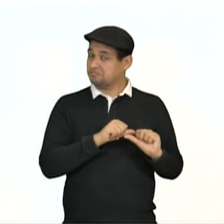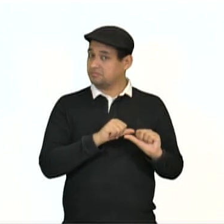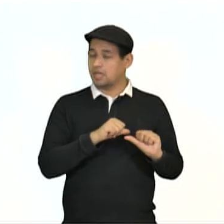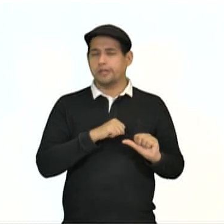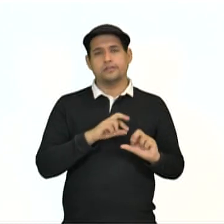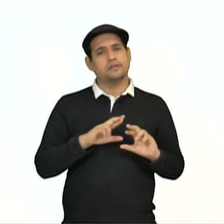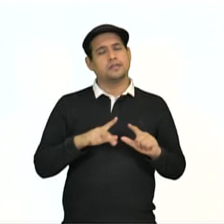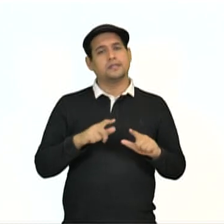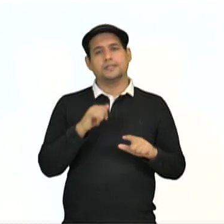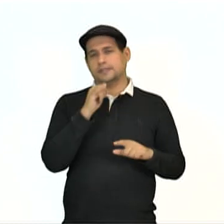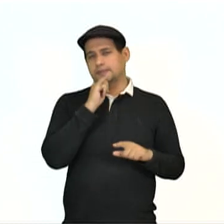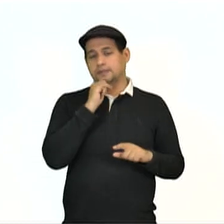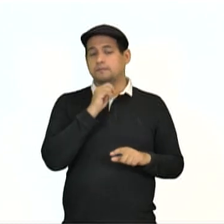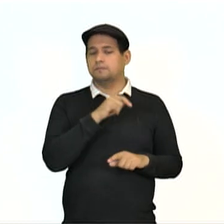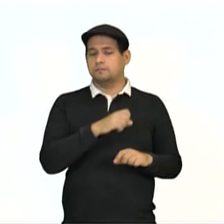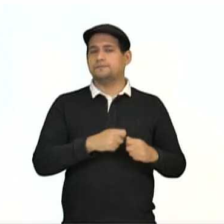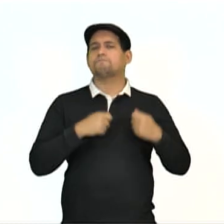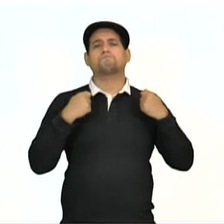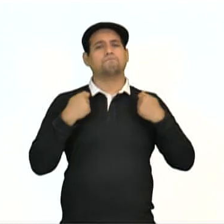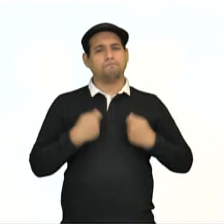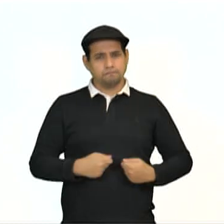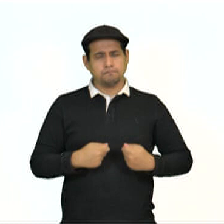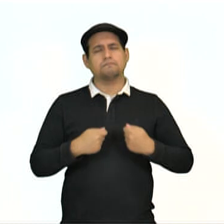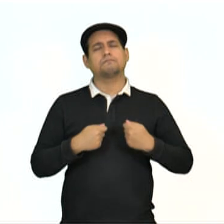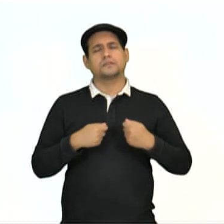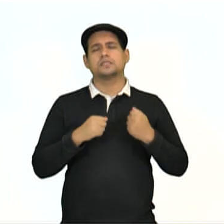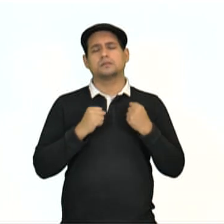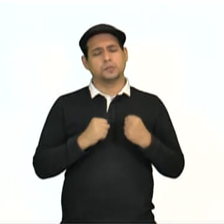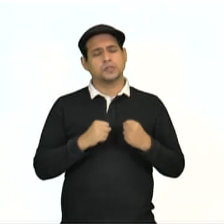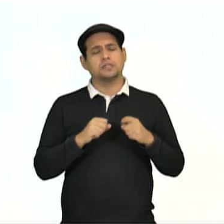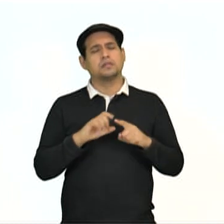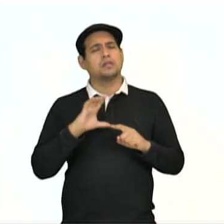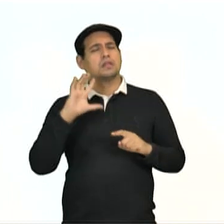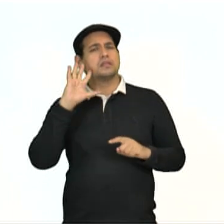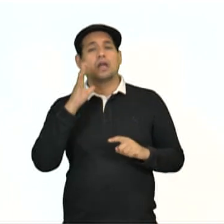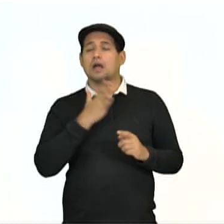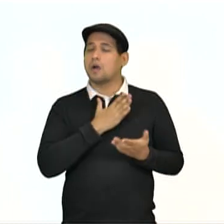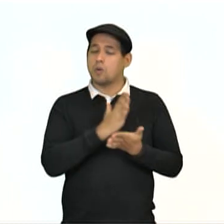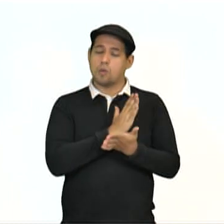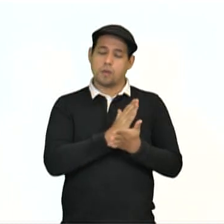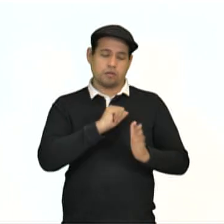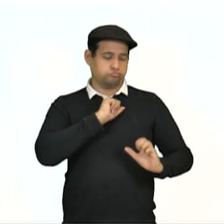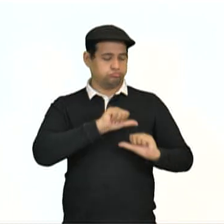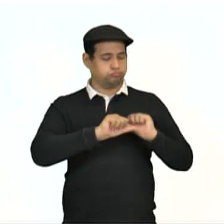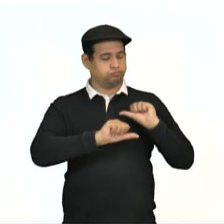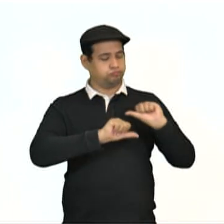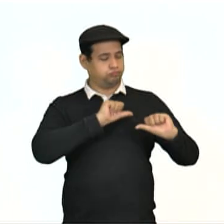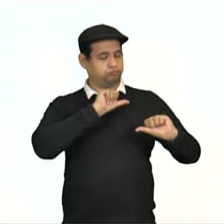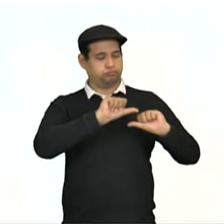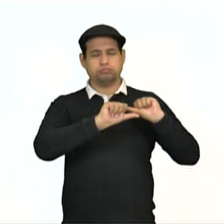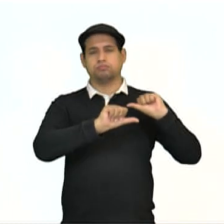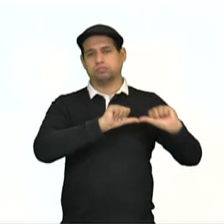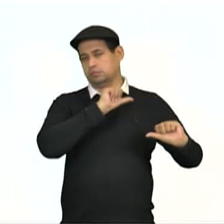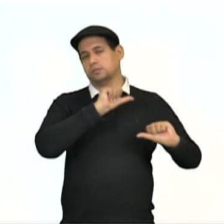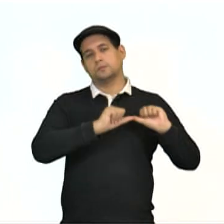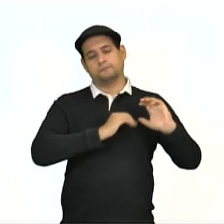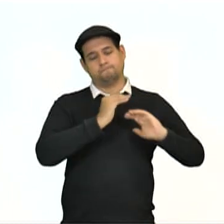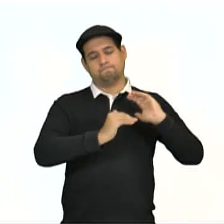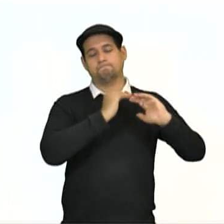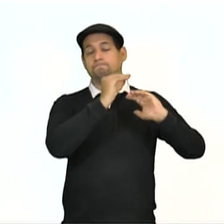ao contrário, eles são capazes, eles podem sofrer transformações ao longo do